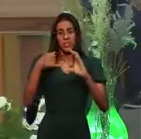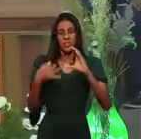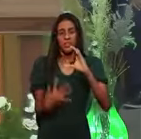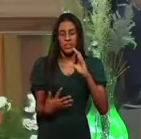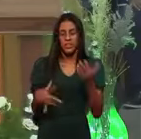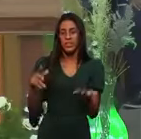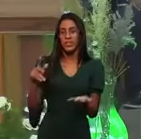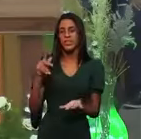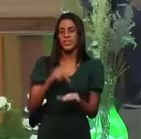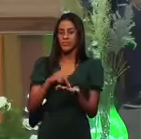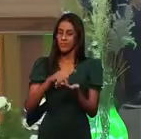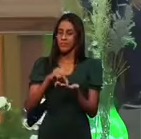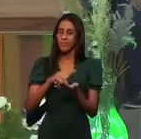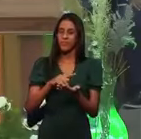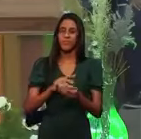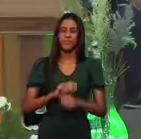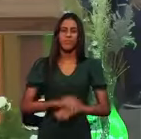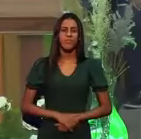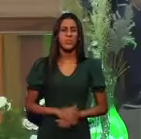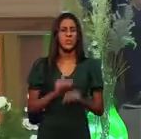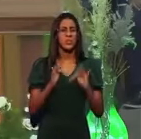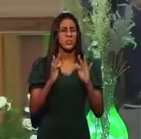vai cessar.